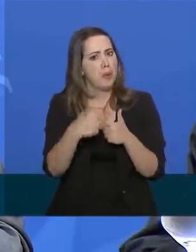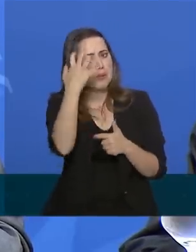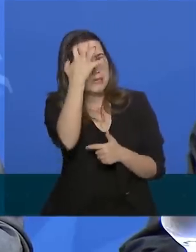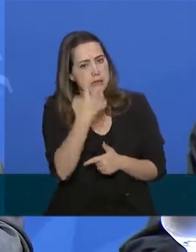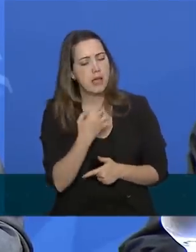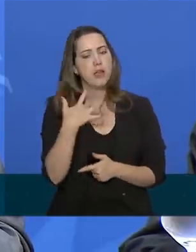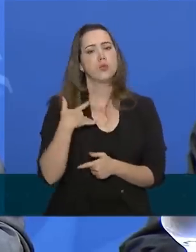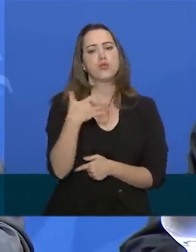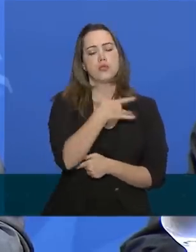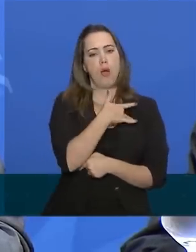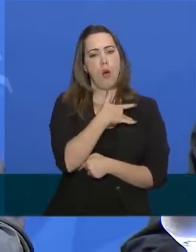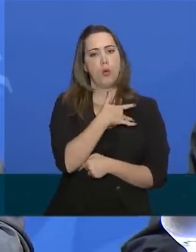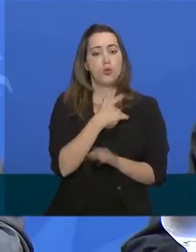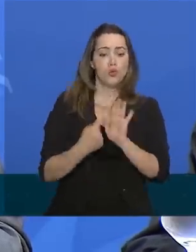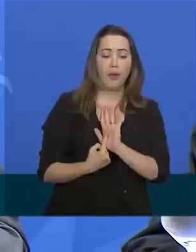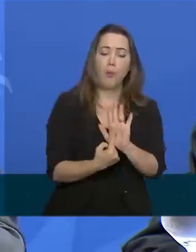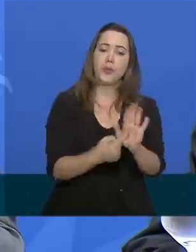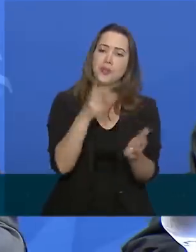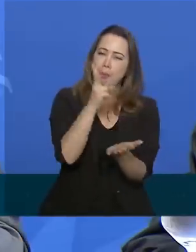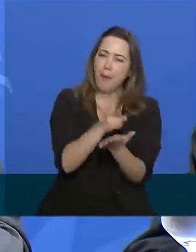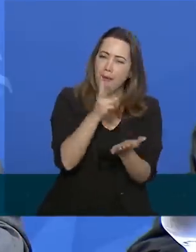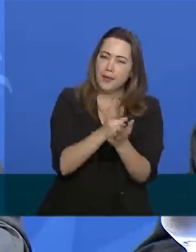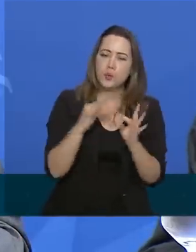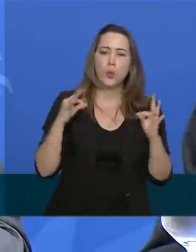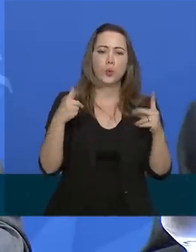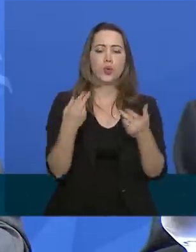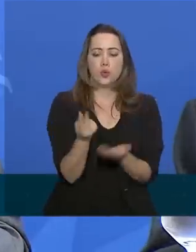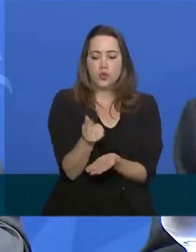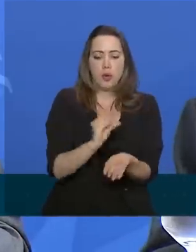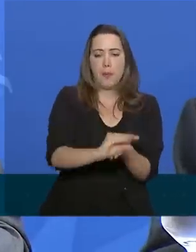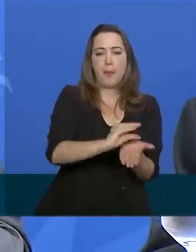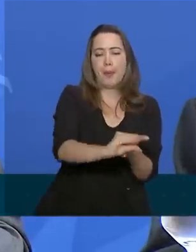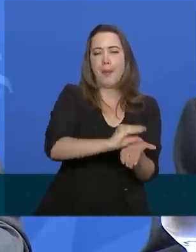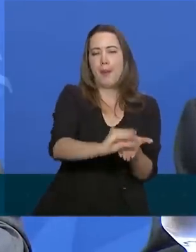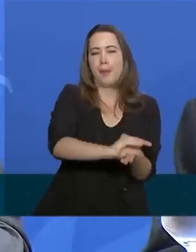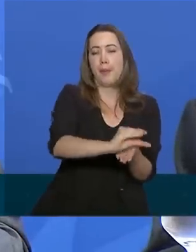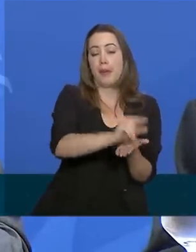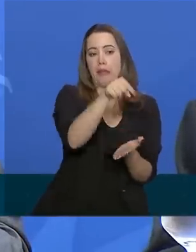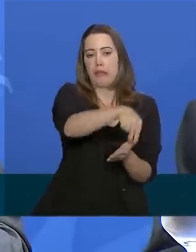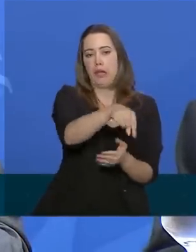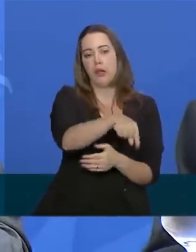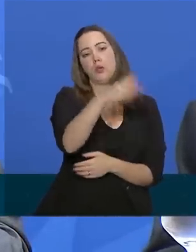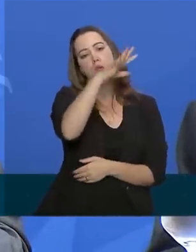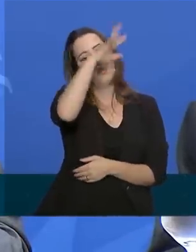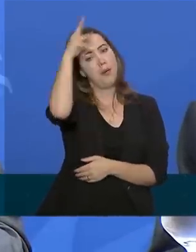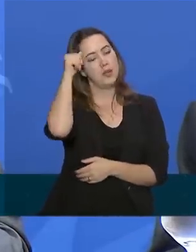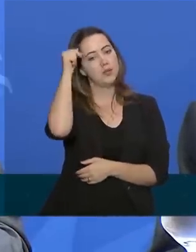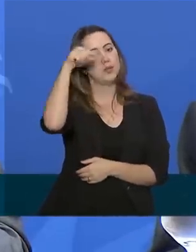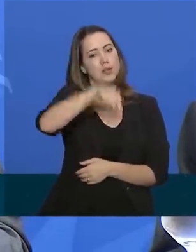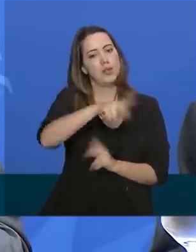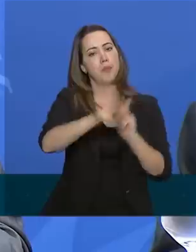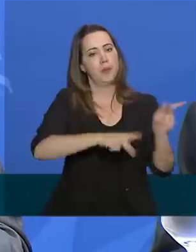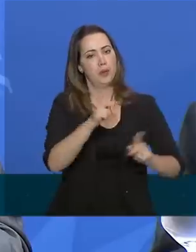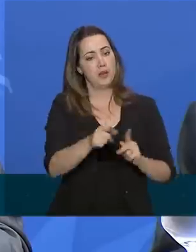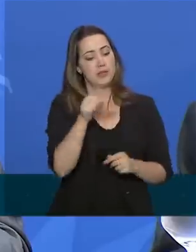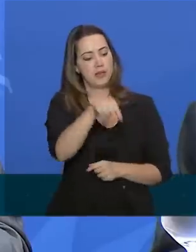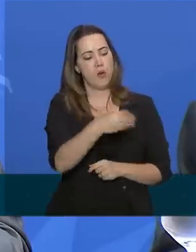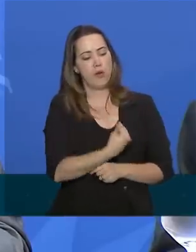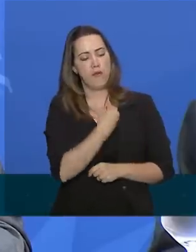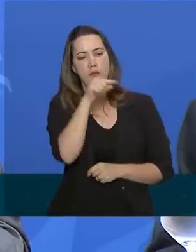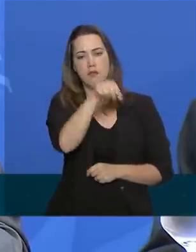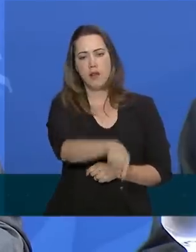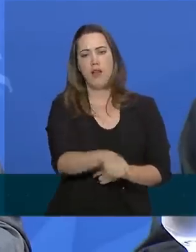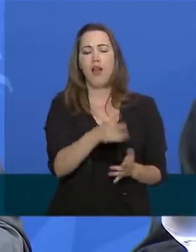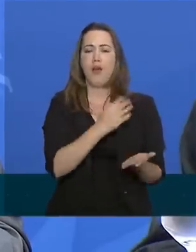demonstra portanto que apesar de todos esses recursos que foram despendidos para amazônia até então a população que lá vive